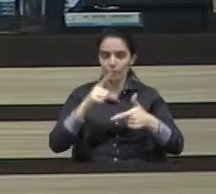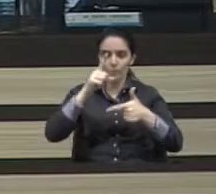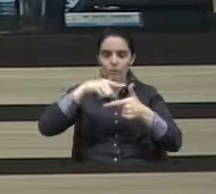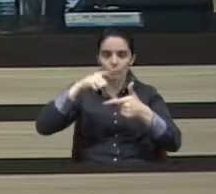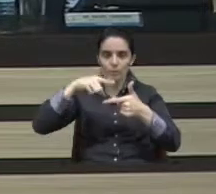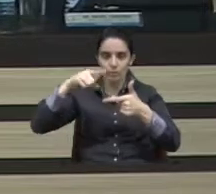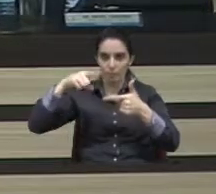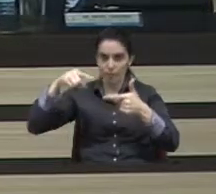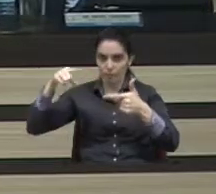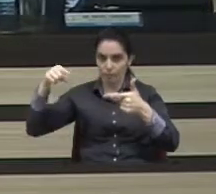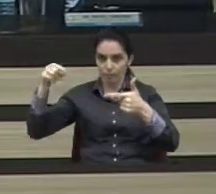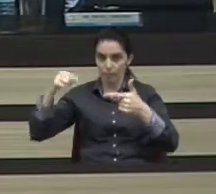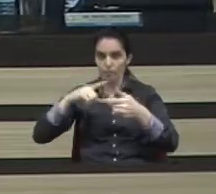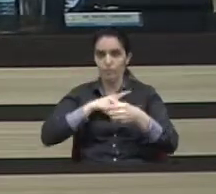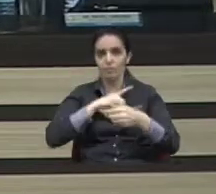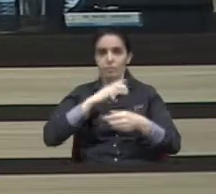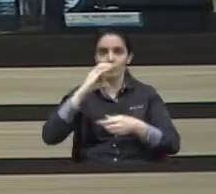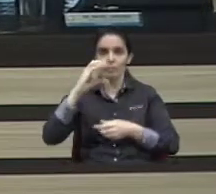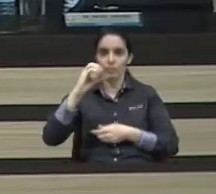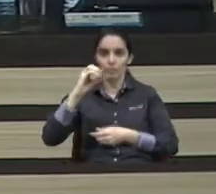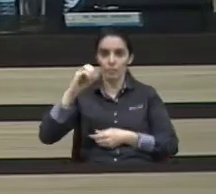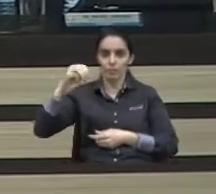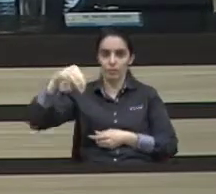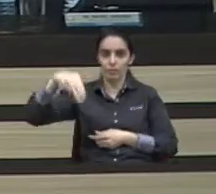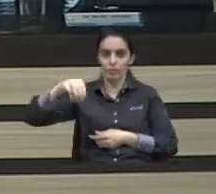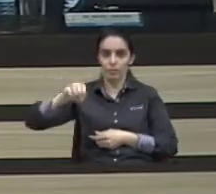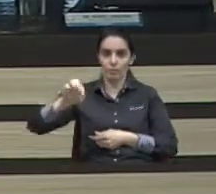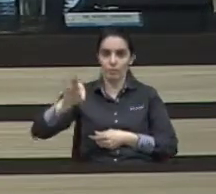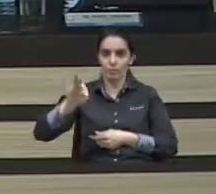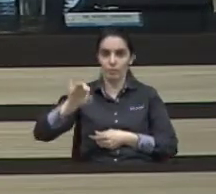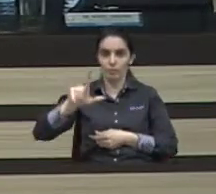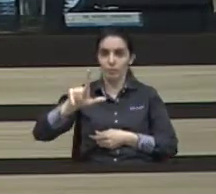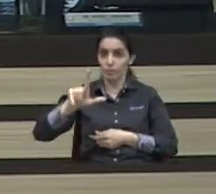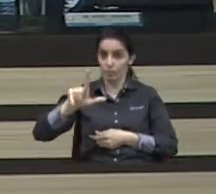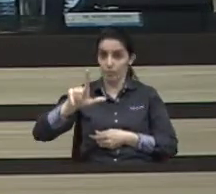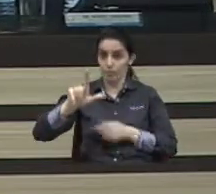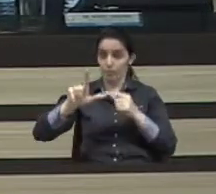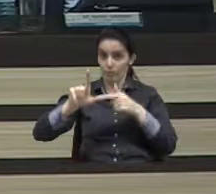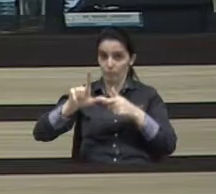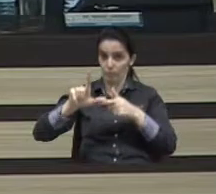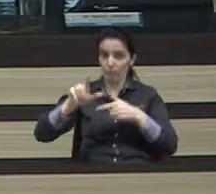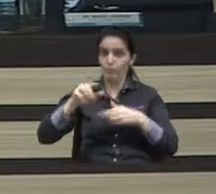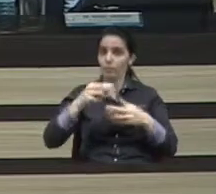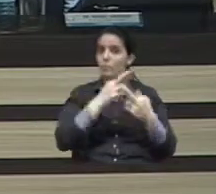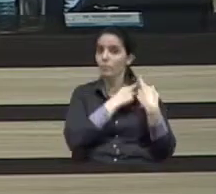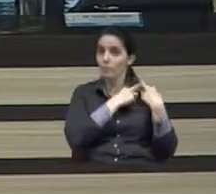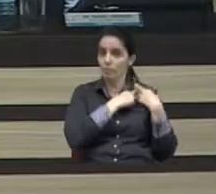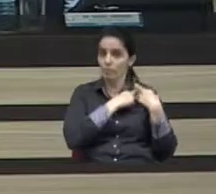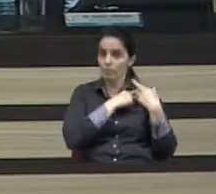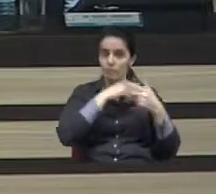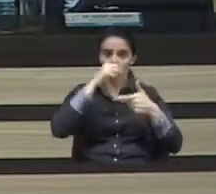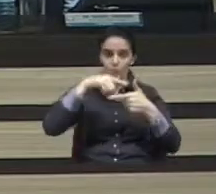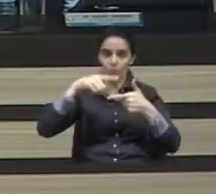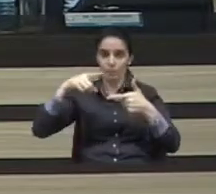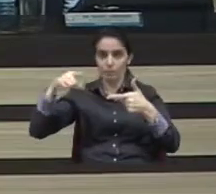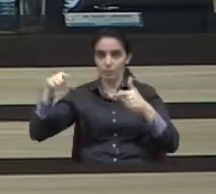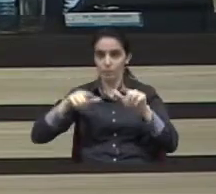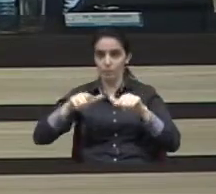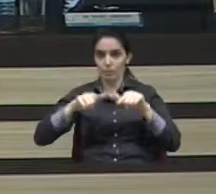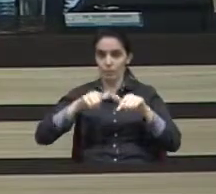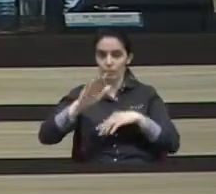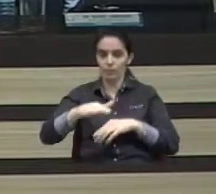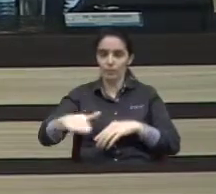temos aqui o Cometil, que é o Conselho Municipal, na questão do trabalho infantil, o pessoal do Comad, que é o Conselho